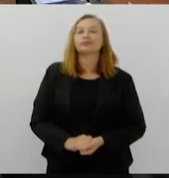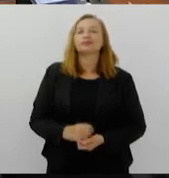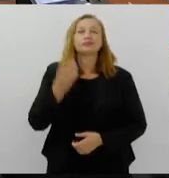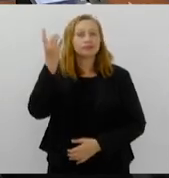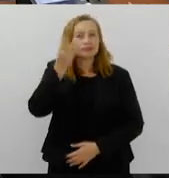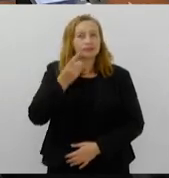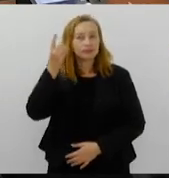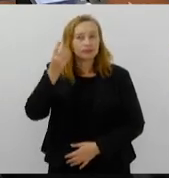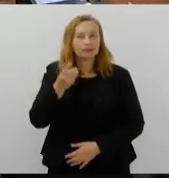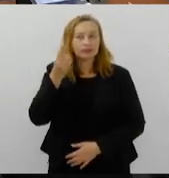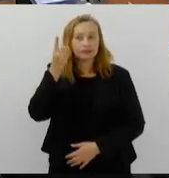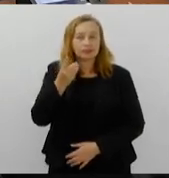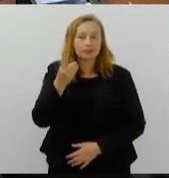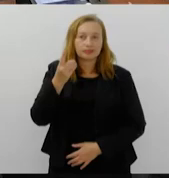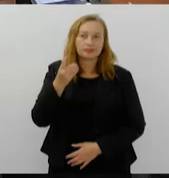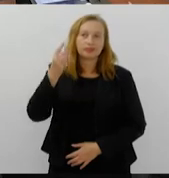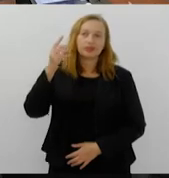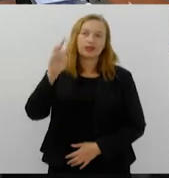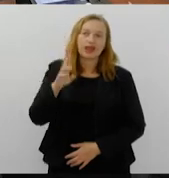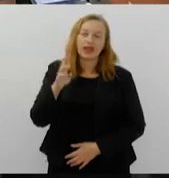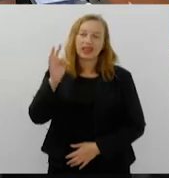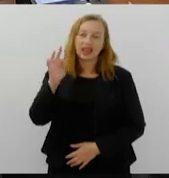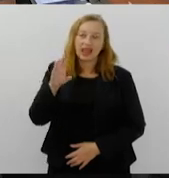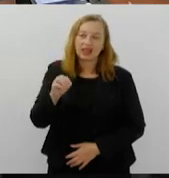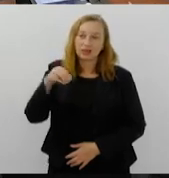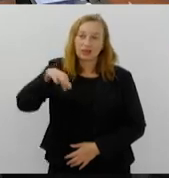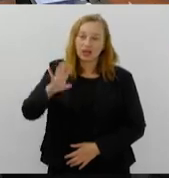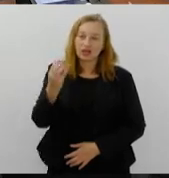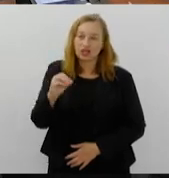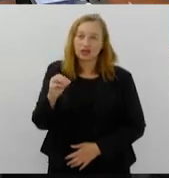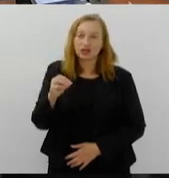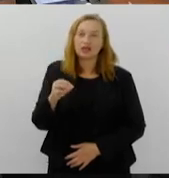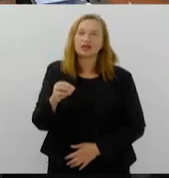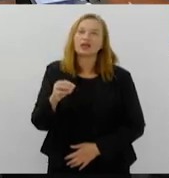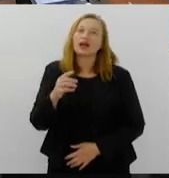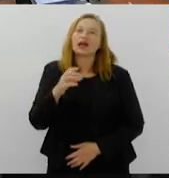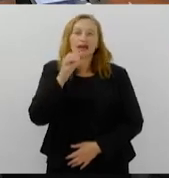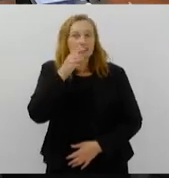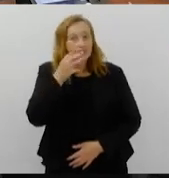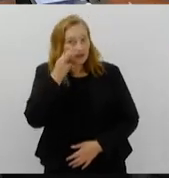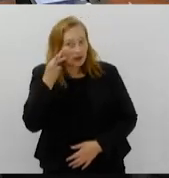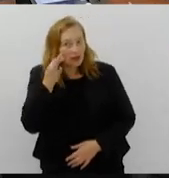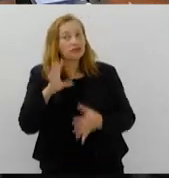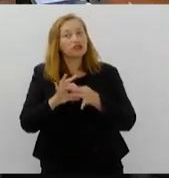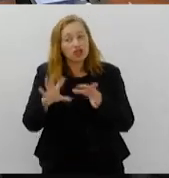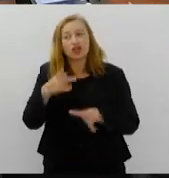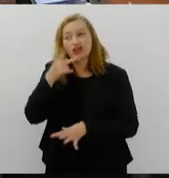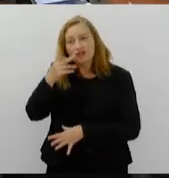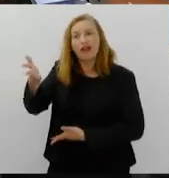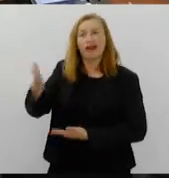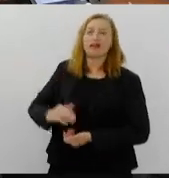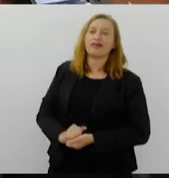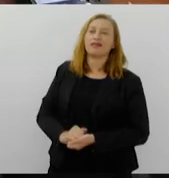Deputado Renato Machado. Serafine, libera o homem, Serafine.